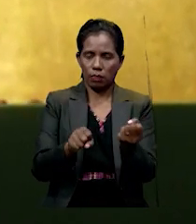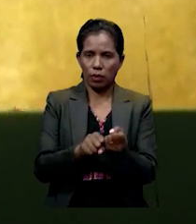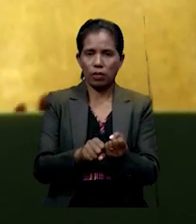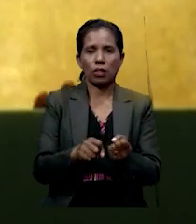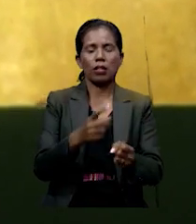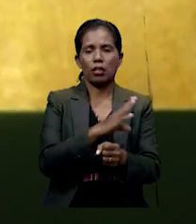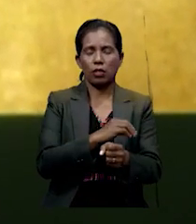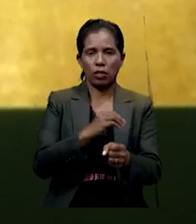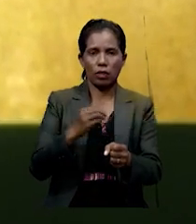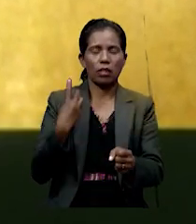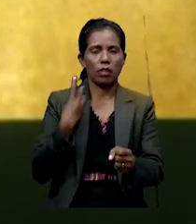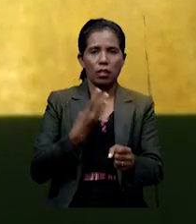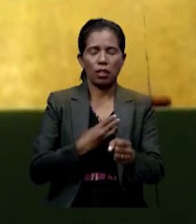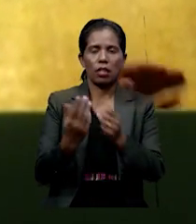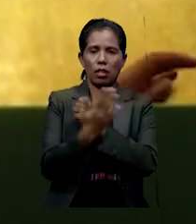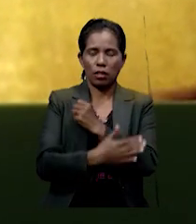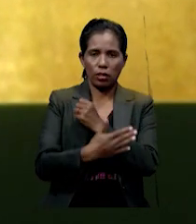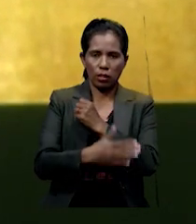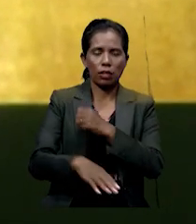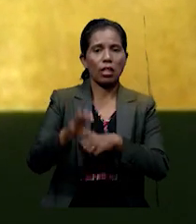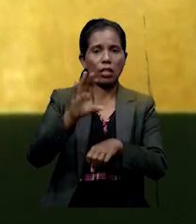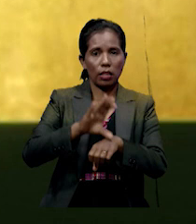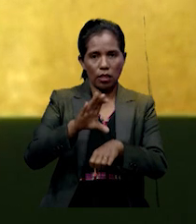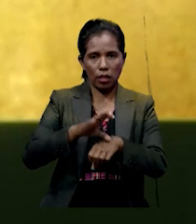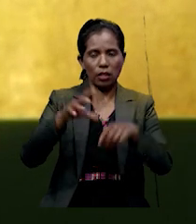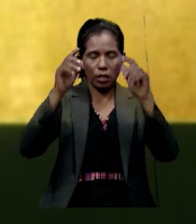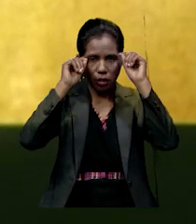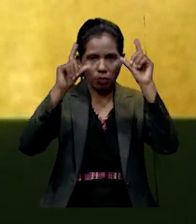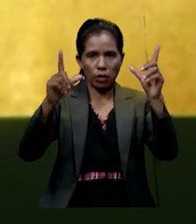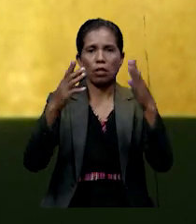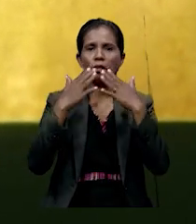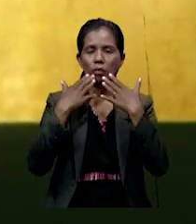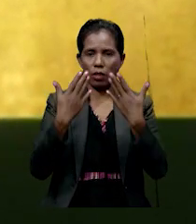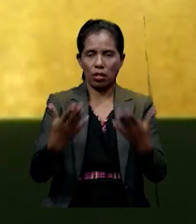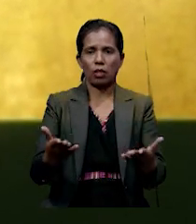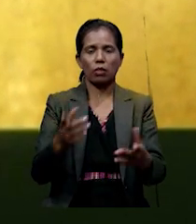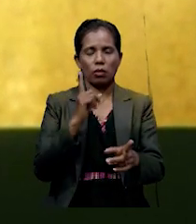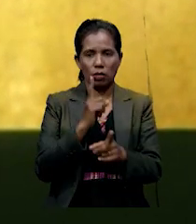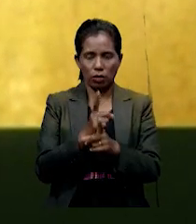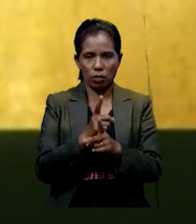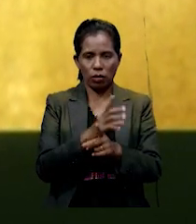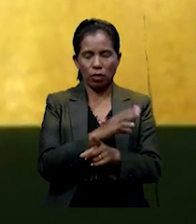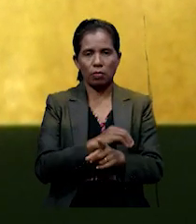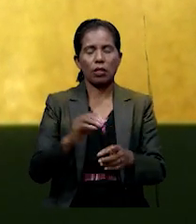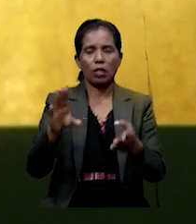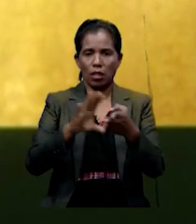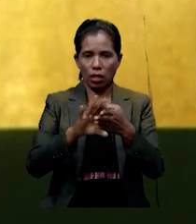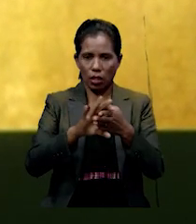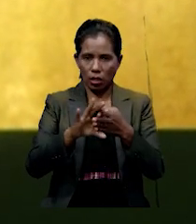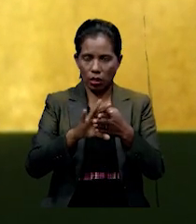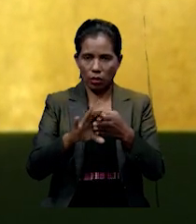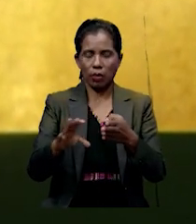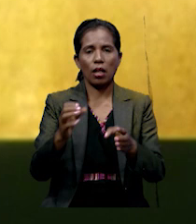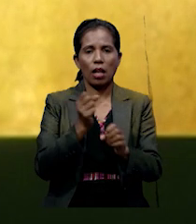acontecimento ida ne ihe tene rai no ihe kreina Timor. E obrigado tebes ba ihe carta, felicitação